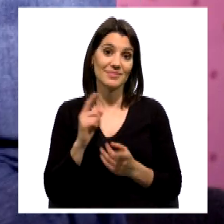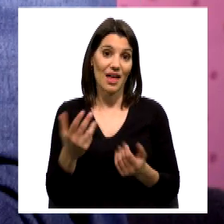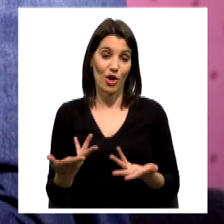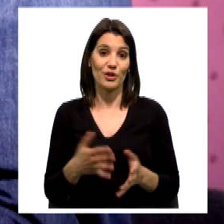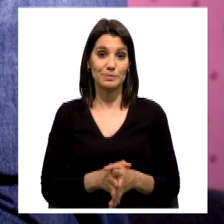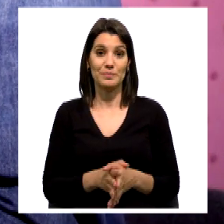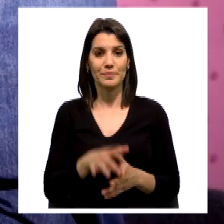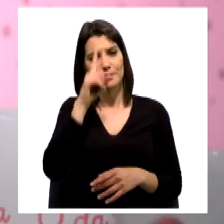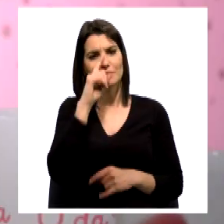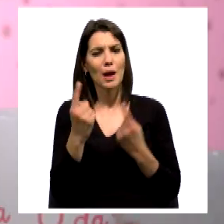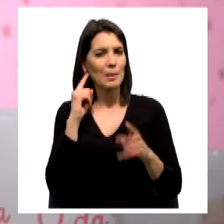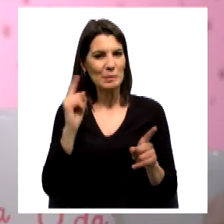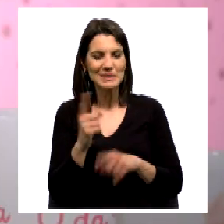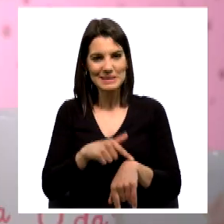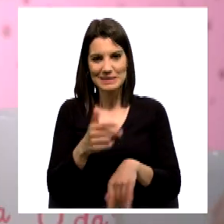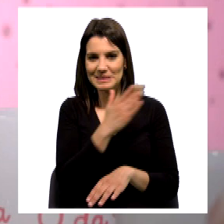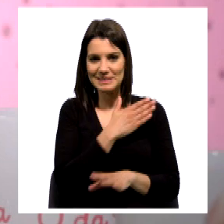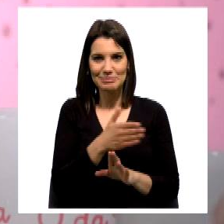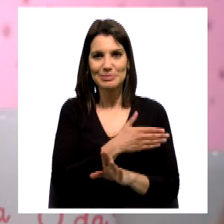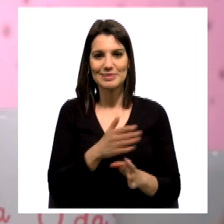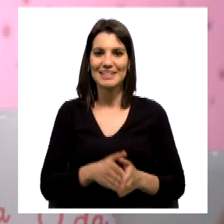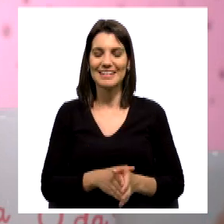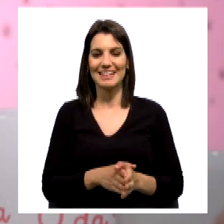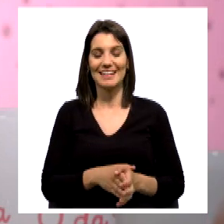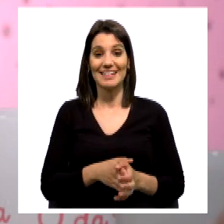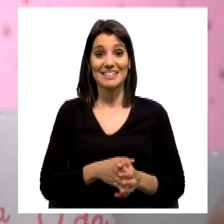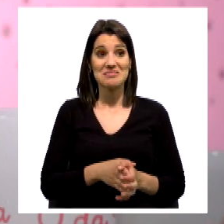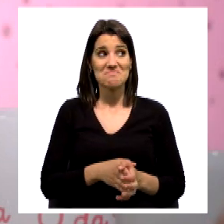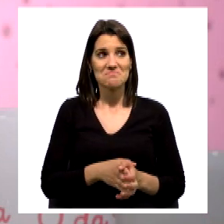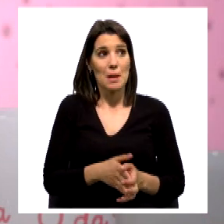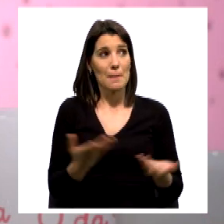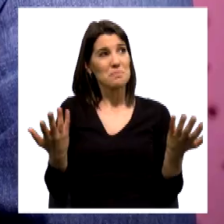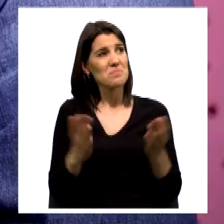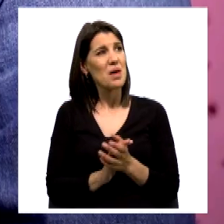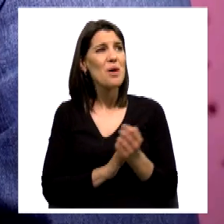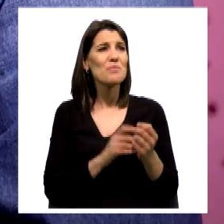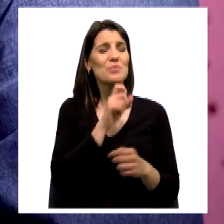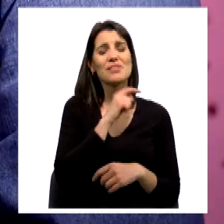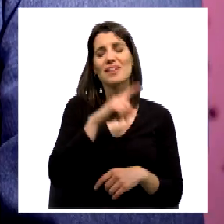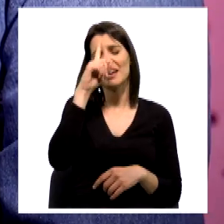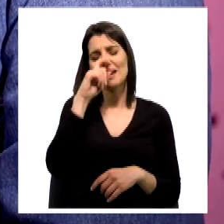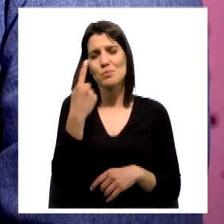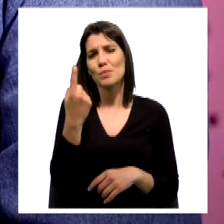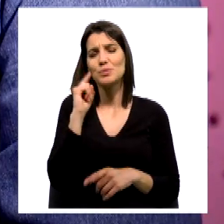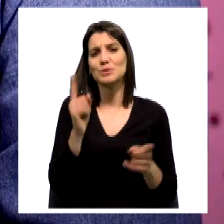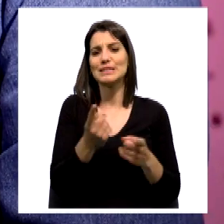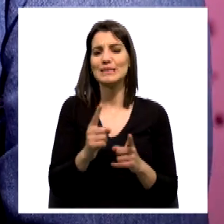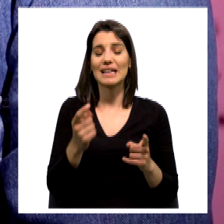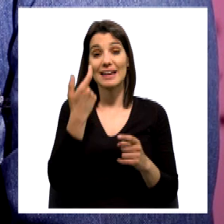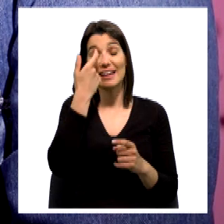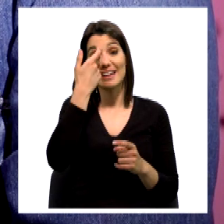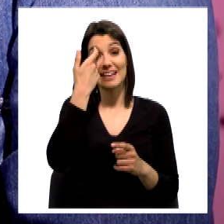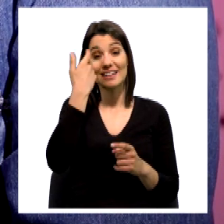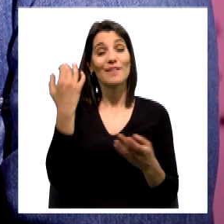minha presença na rádio hoje. Lembras-te de alguma música dessa altura? Não, por exemplo, posso-me lembrar de uma